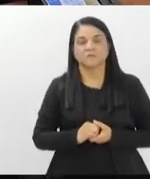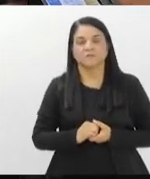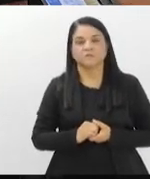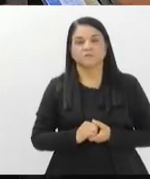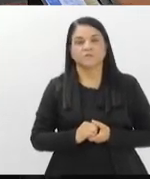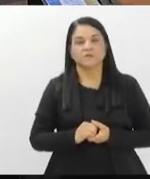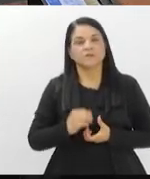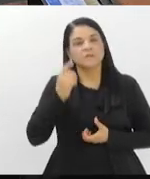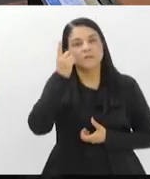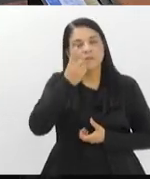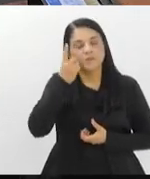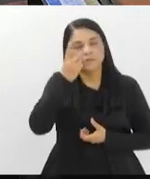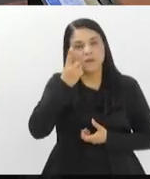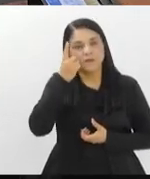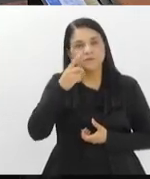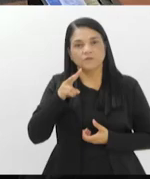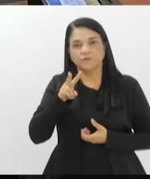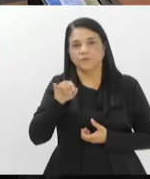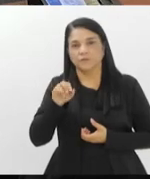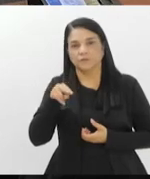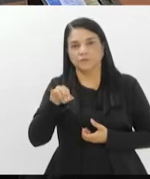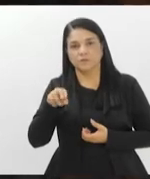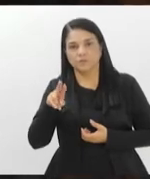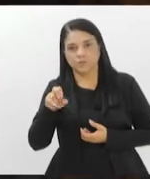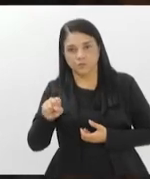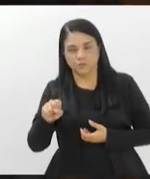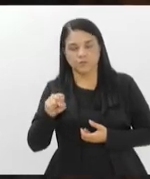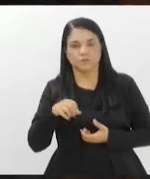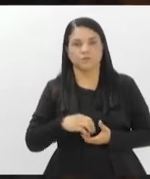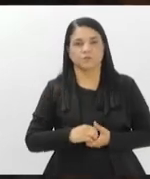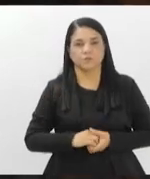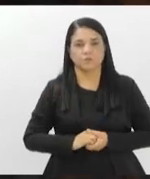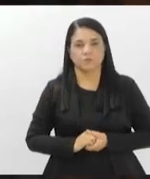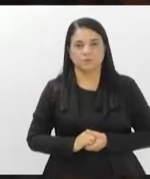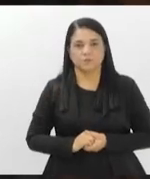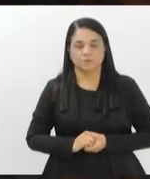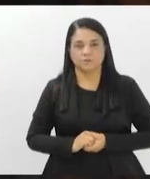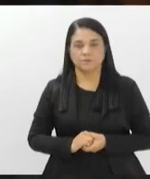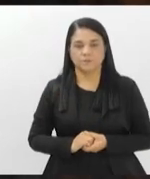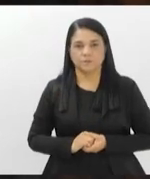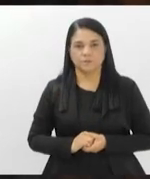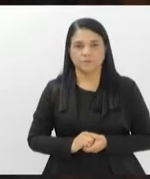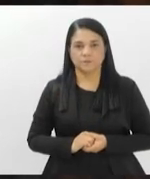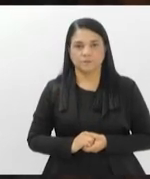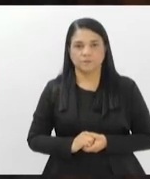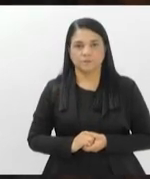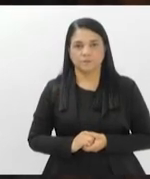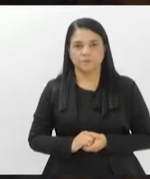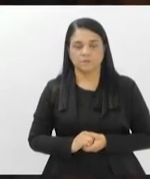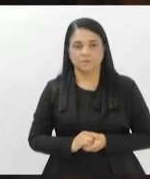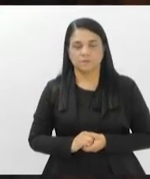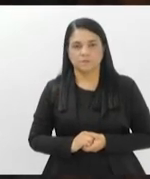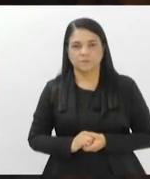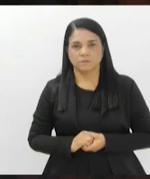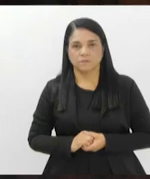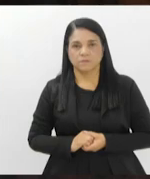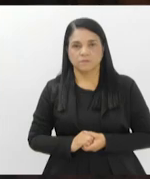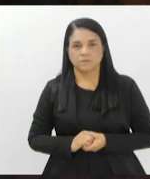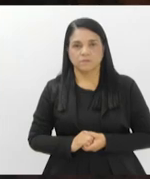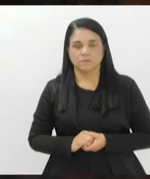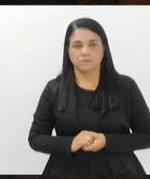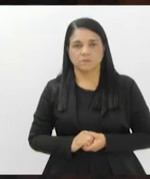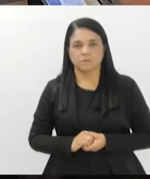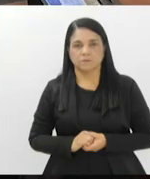Controle, deputado Vinícius Cozzolino.